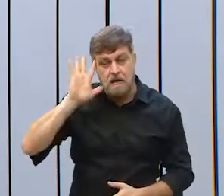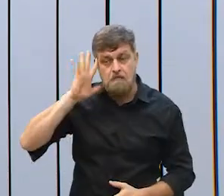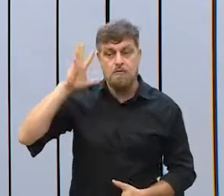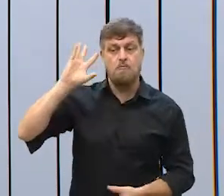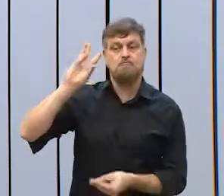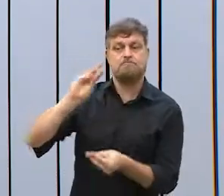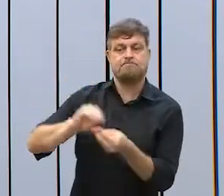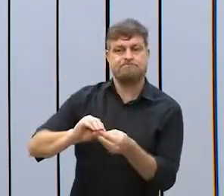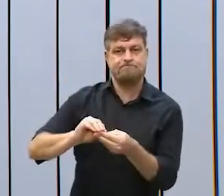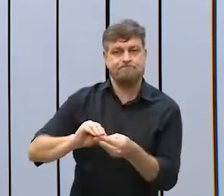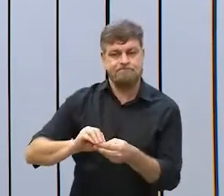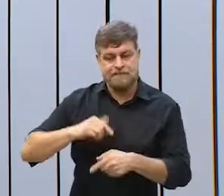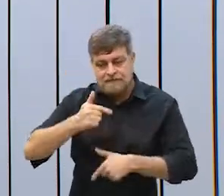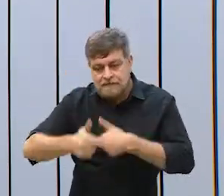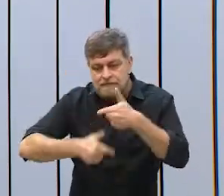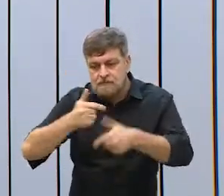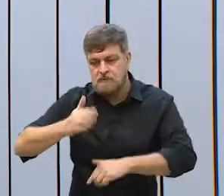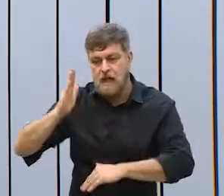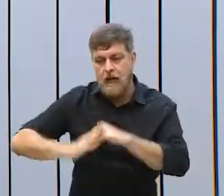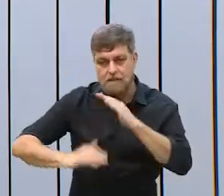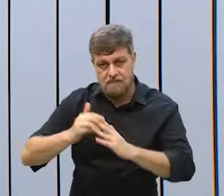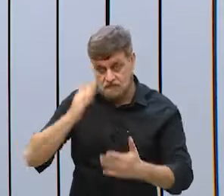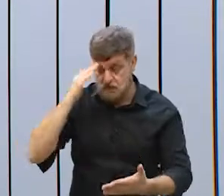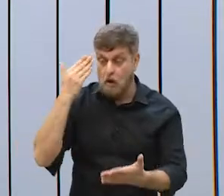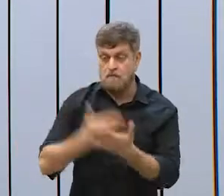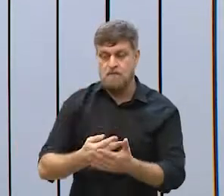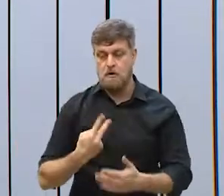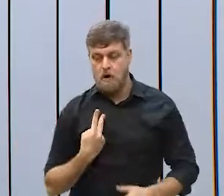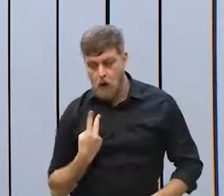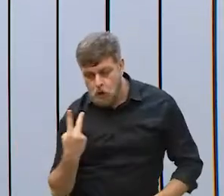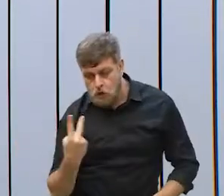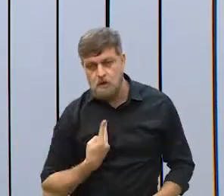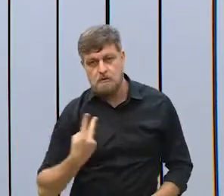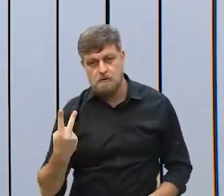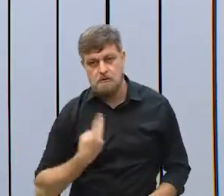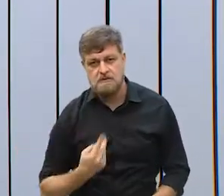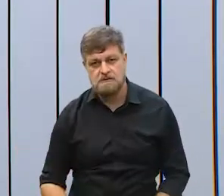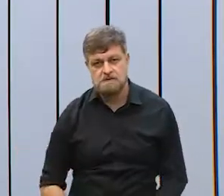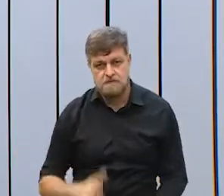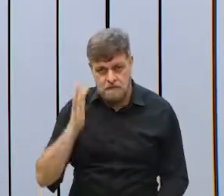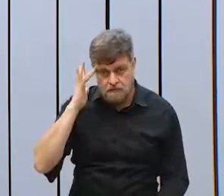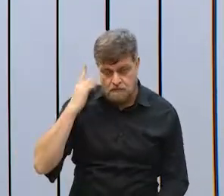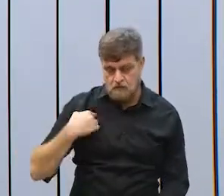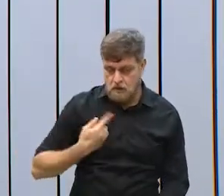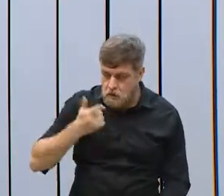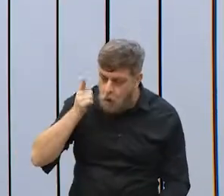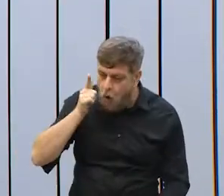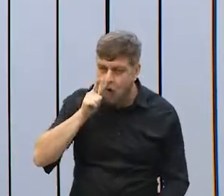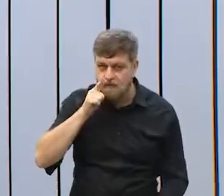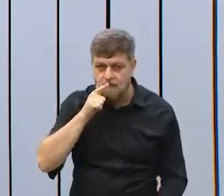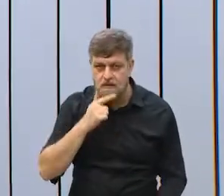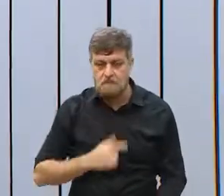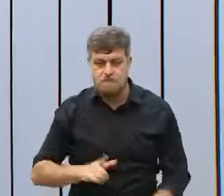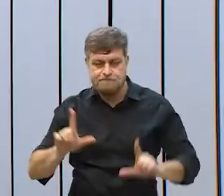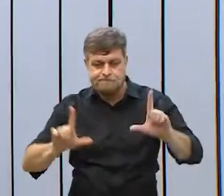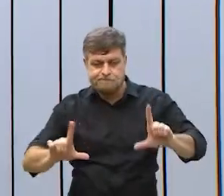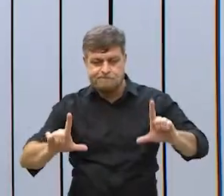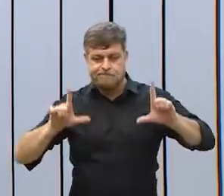resultado desse trabalho, dessa confiança que vocês depositaram na gente. Então acho que a gente conseguiu, né, Cecílio, fazer um